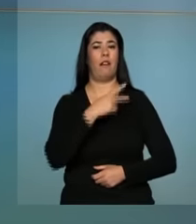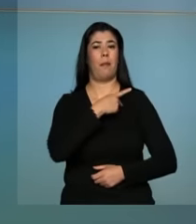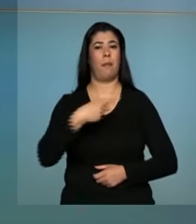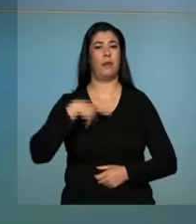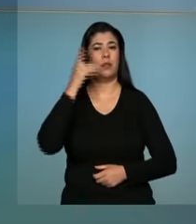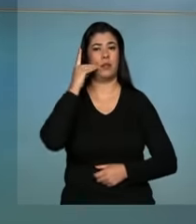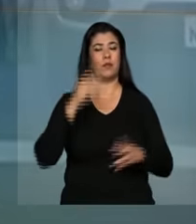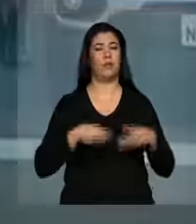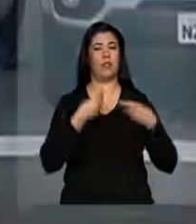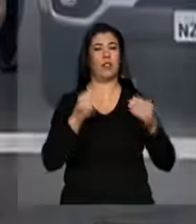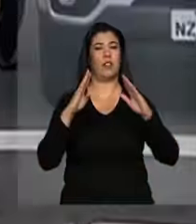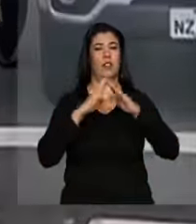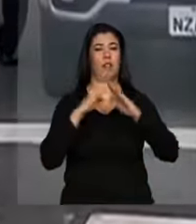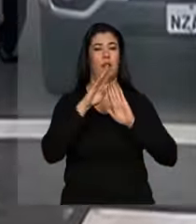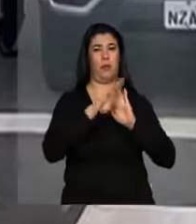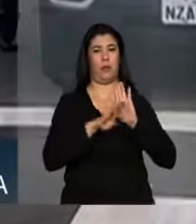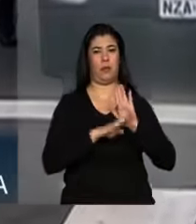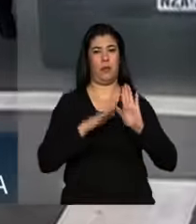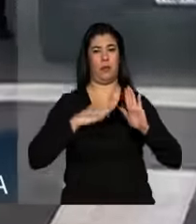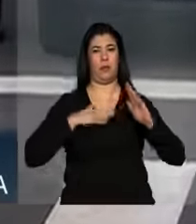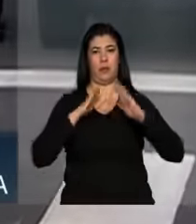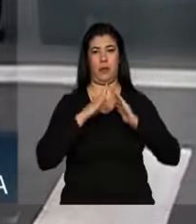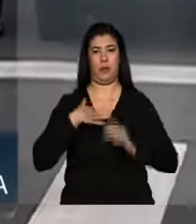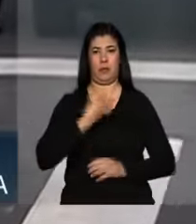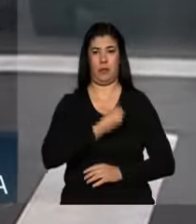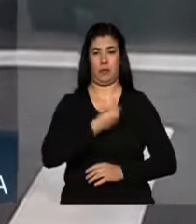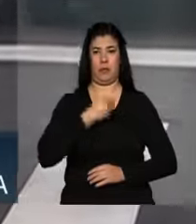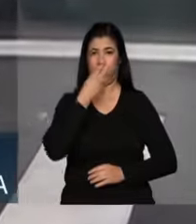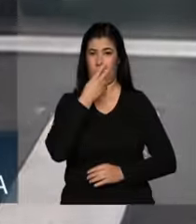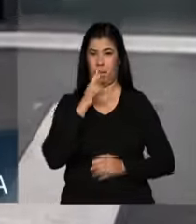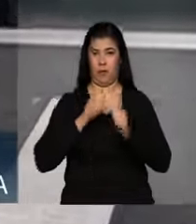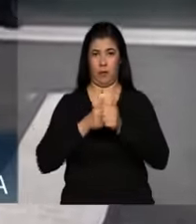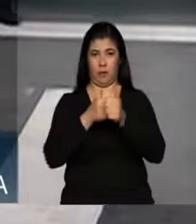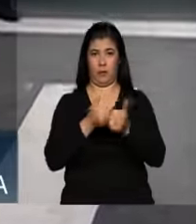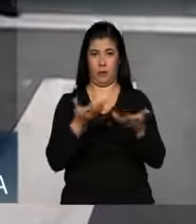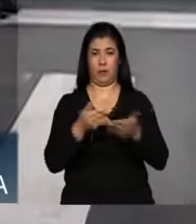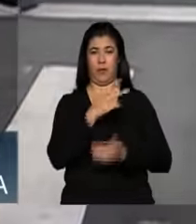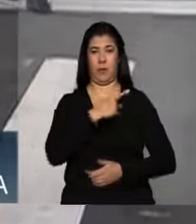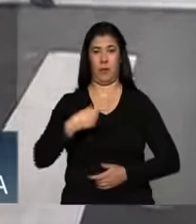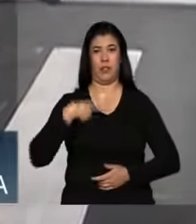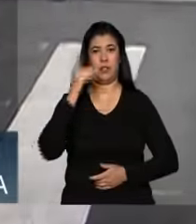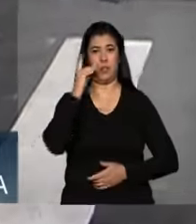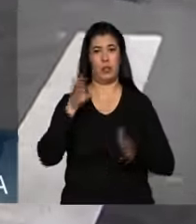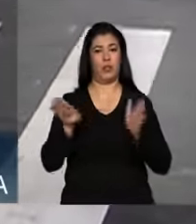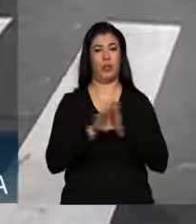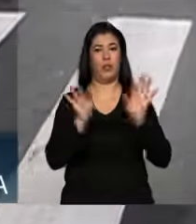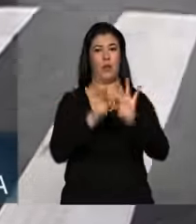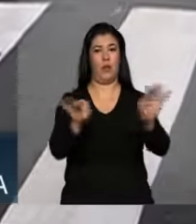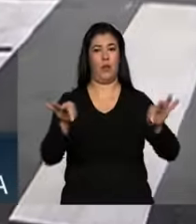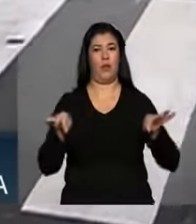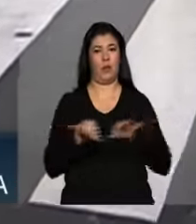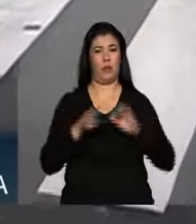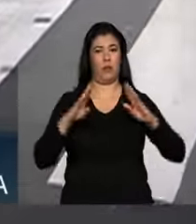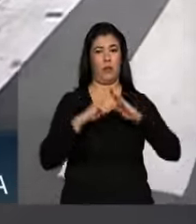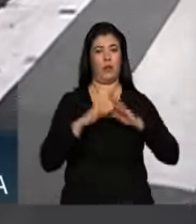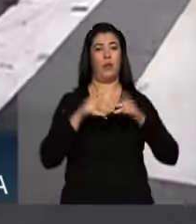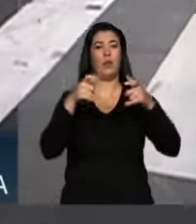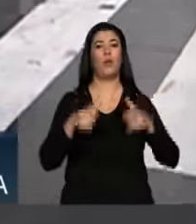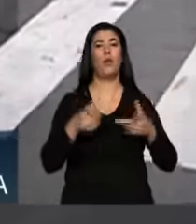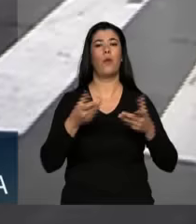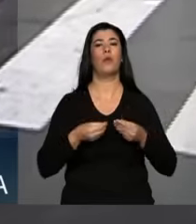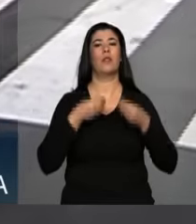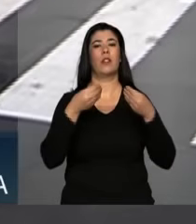do programa Minha Casa Minha Vida. Ela já está chegando no residencial lá em Juazeiro, onde vai